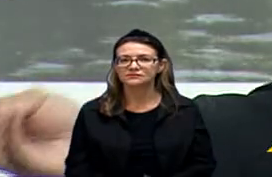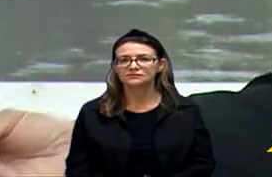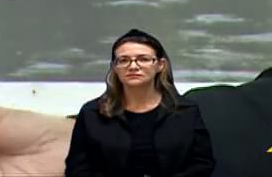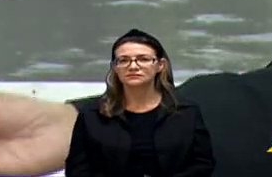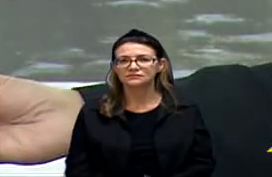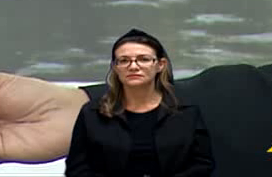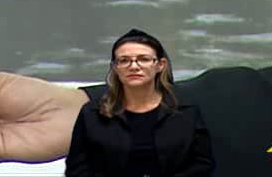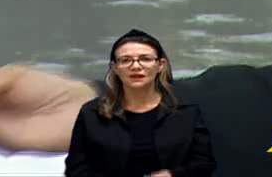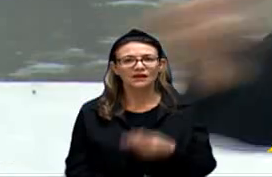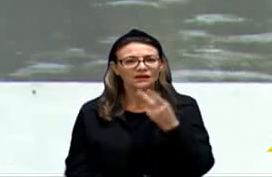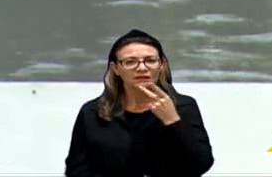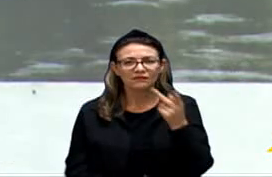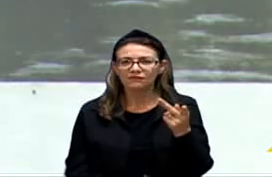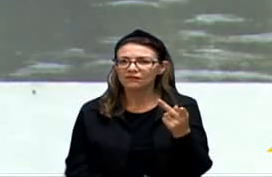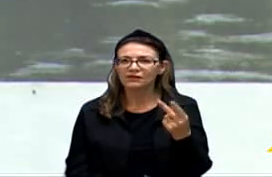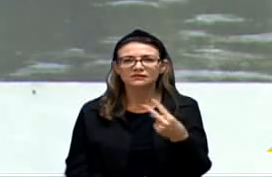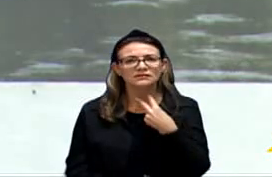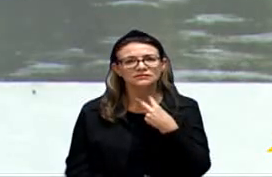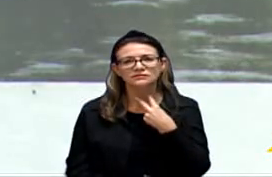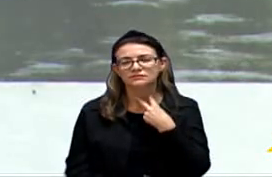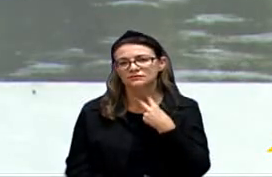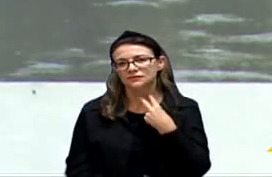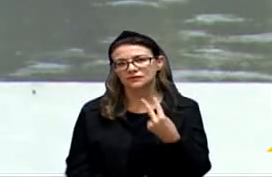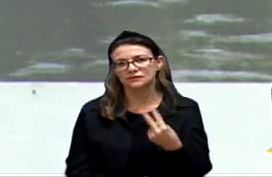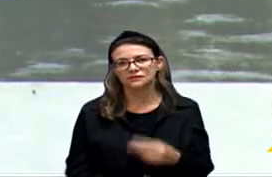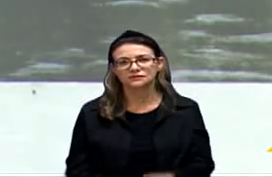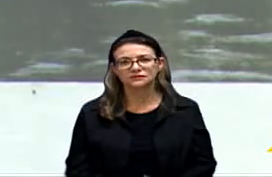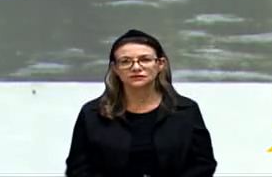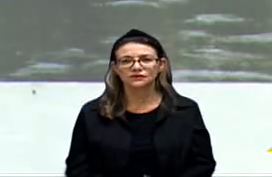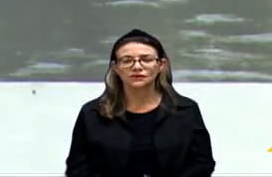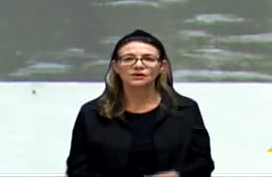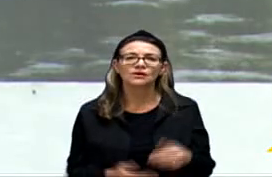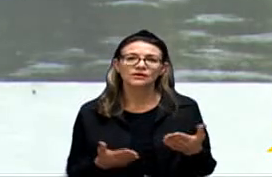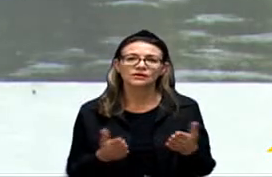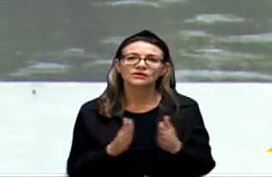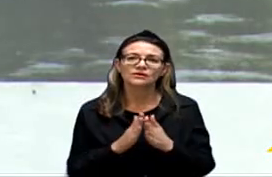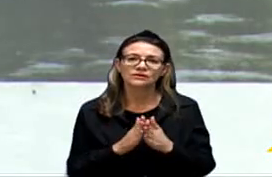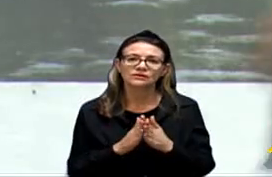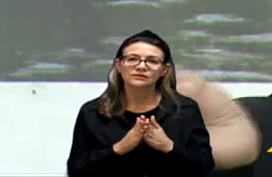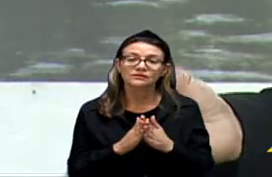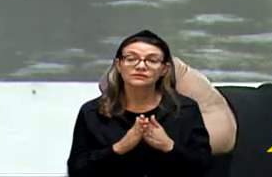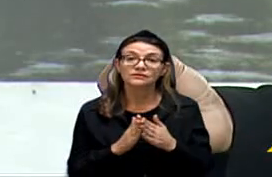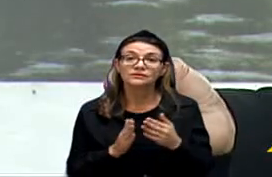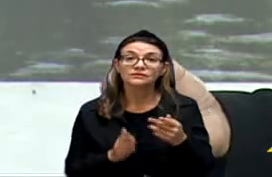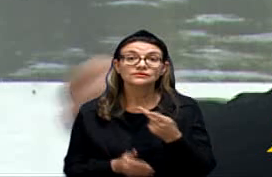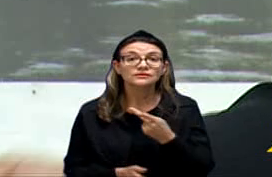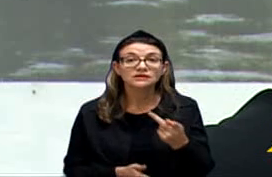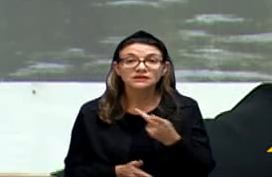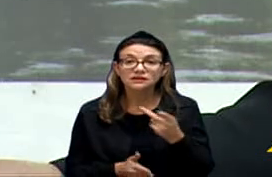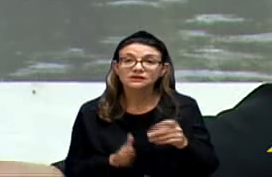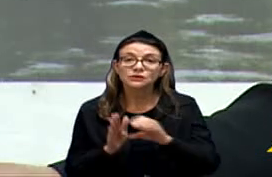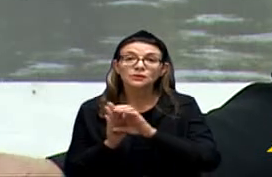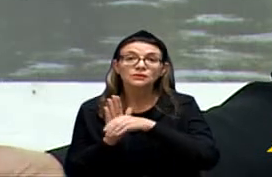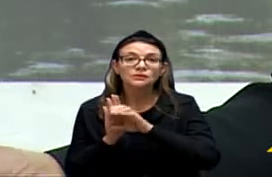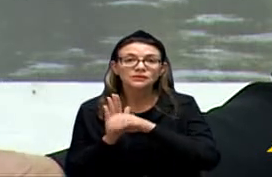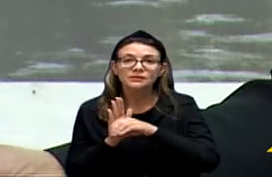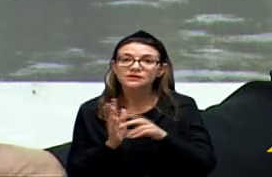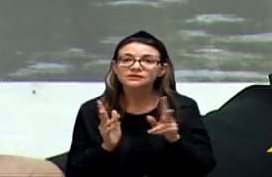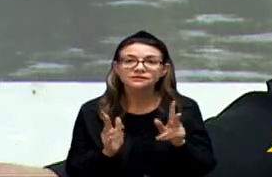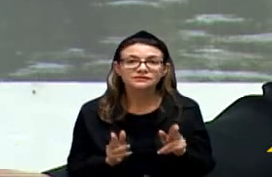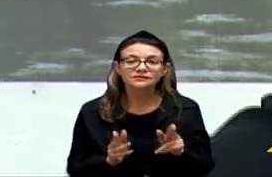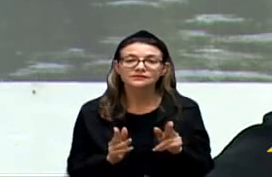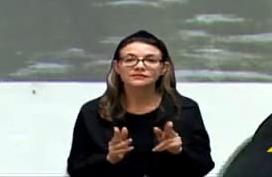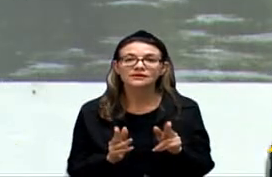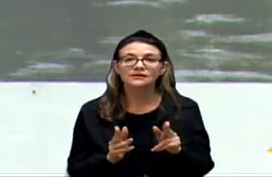ol dois amigos do mesmo partido desrespeitar o mandato não pode eu não desrespeito o mandato Vereador eu não estou mentindo